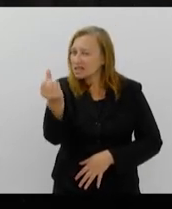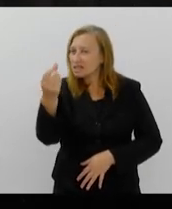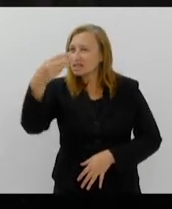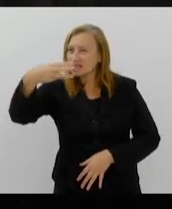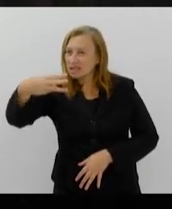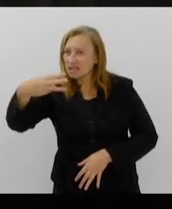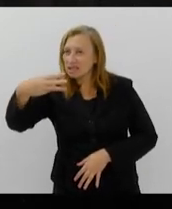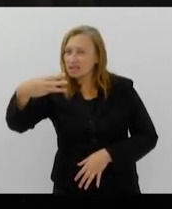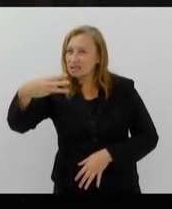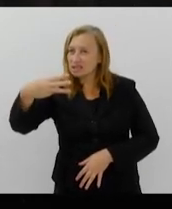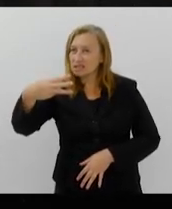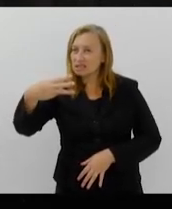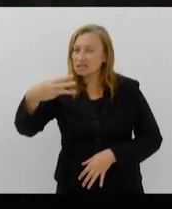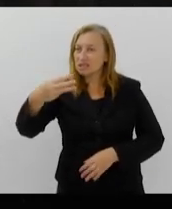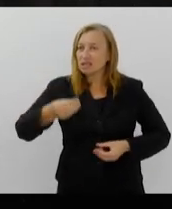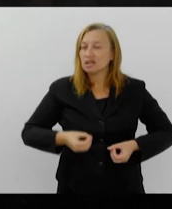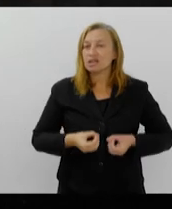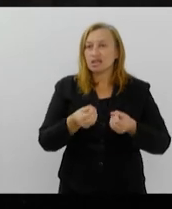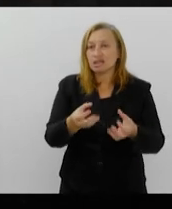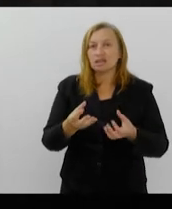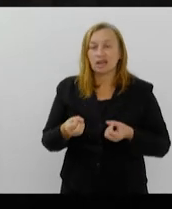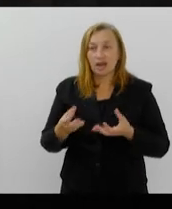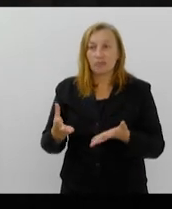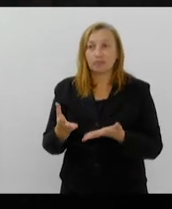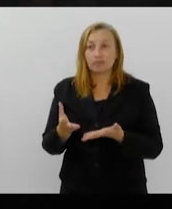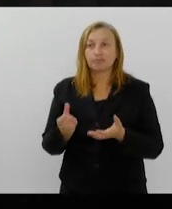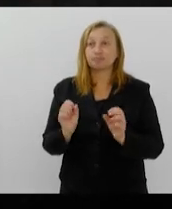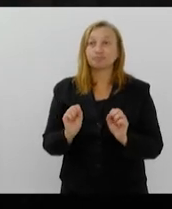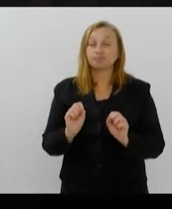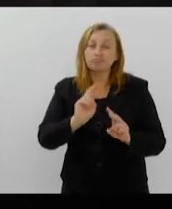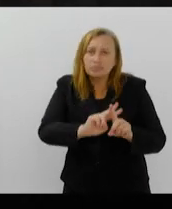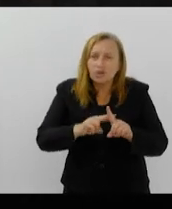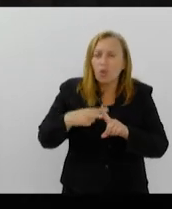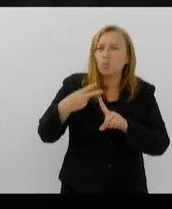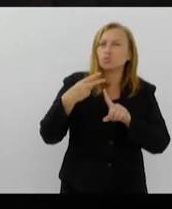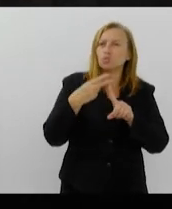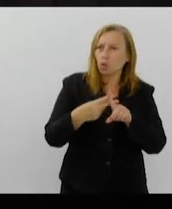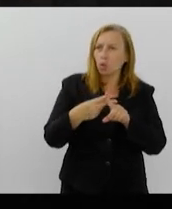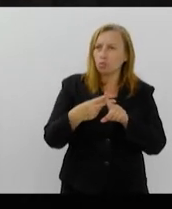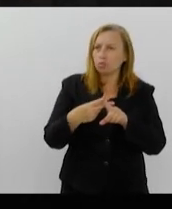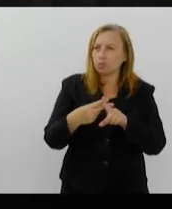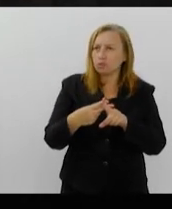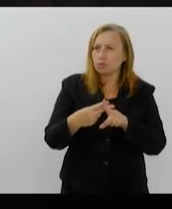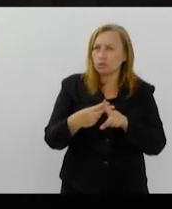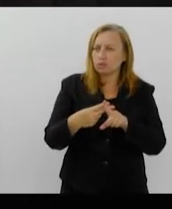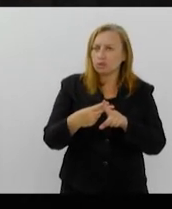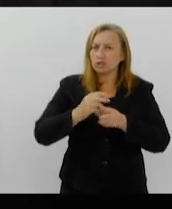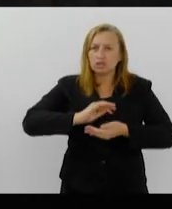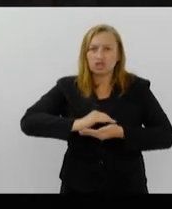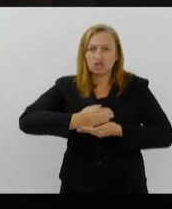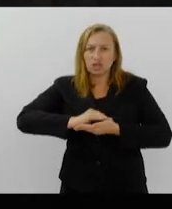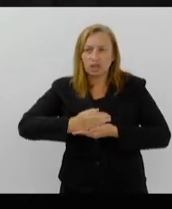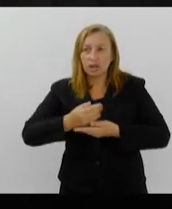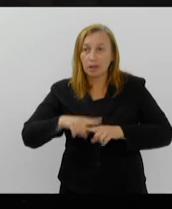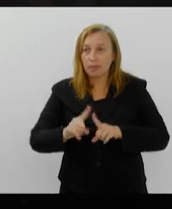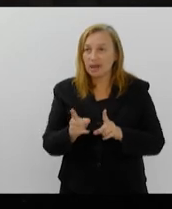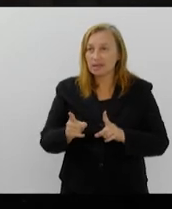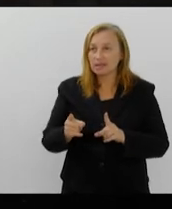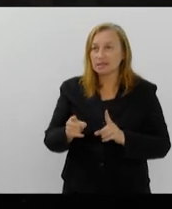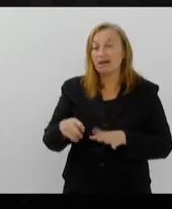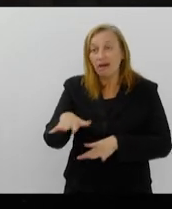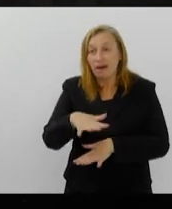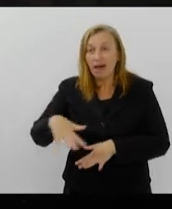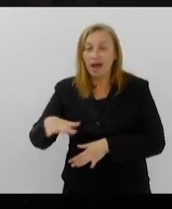663 entregas. Vossa Excelência pode dizer assim, mas é o dobro da região de Angra. Mas a área da